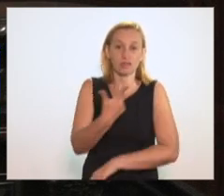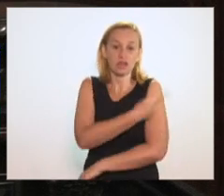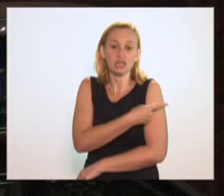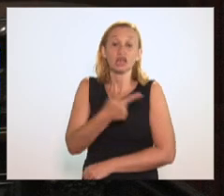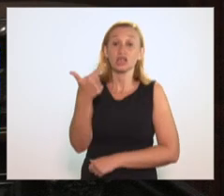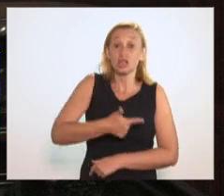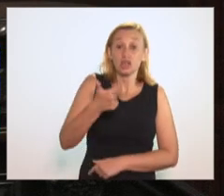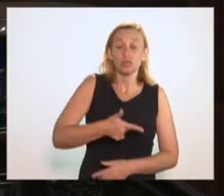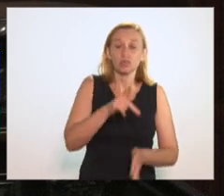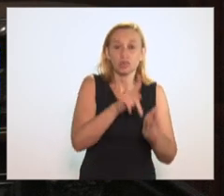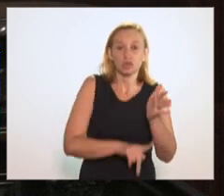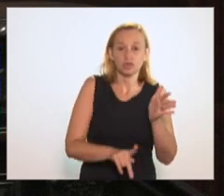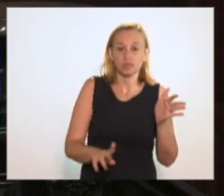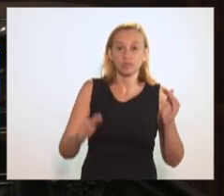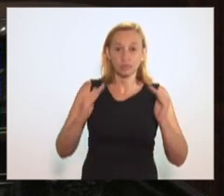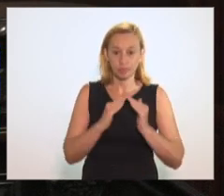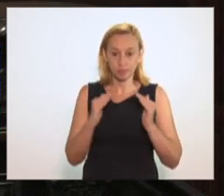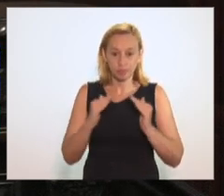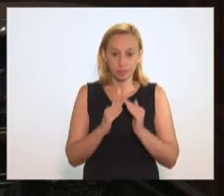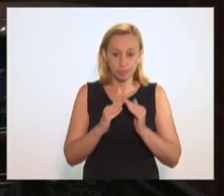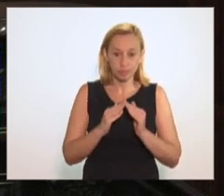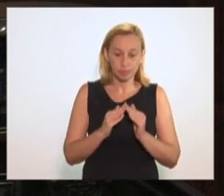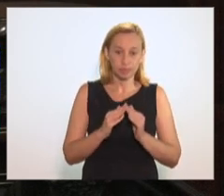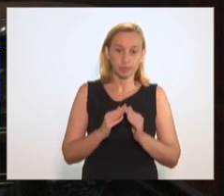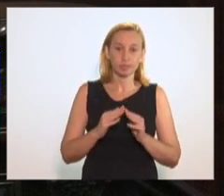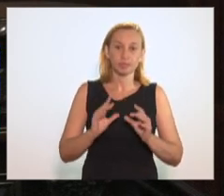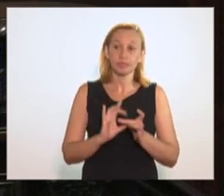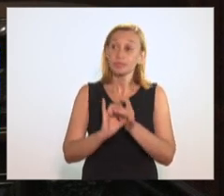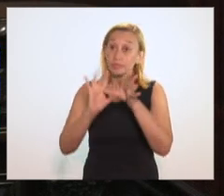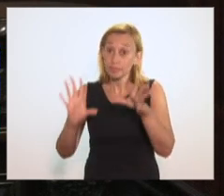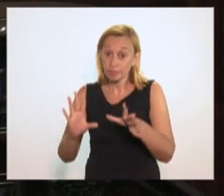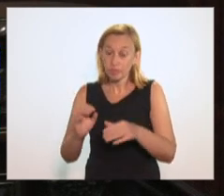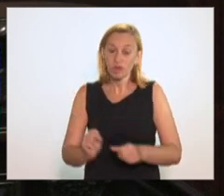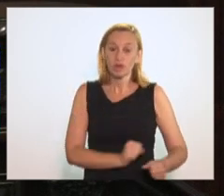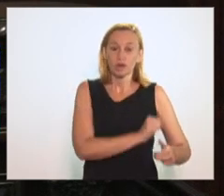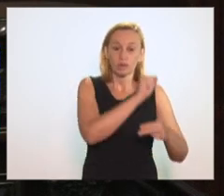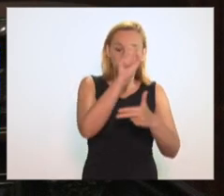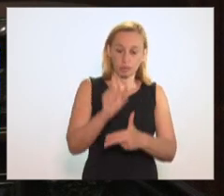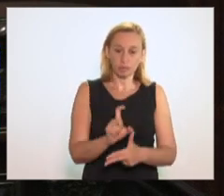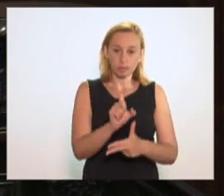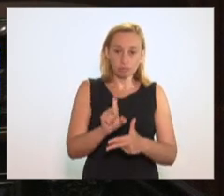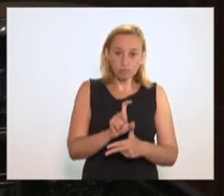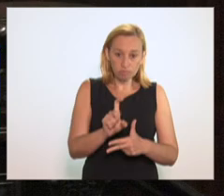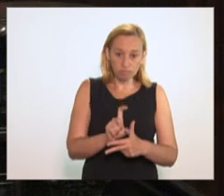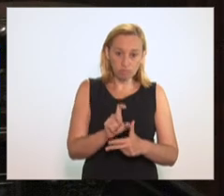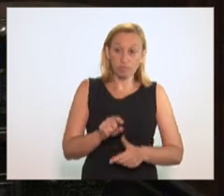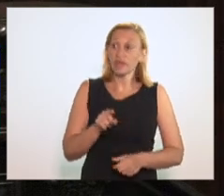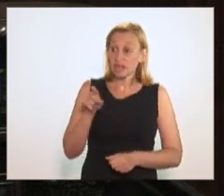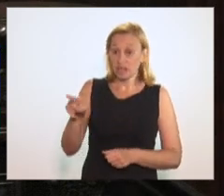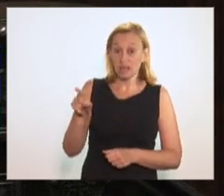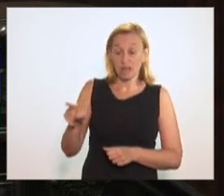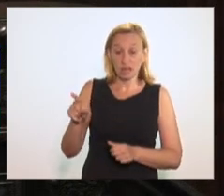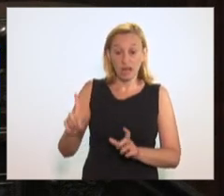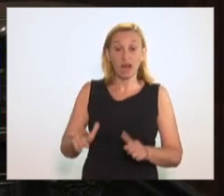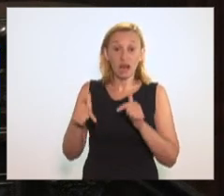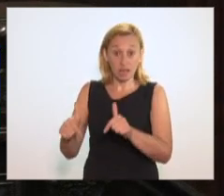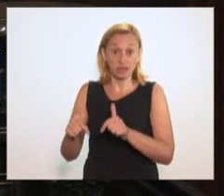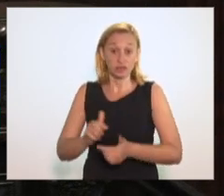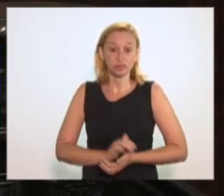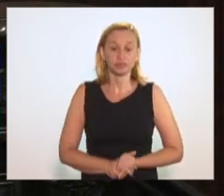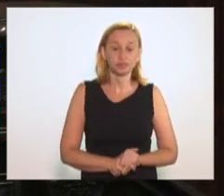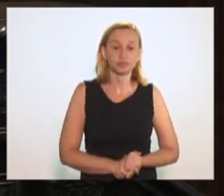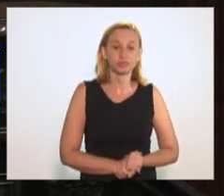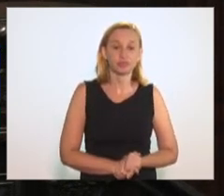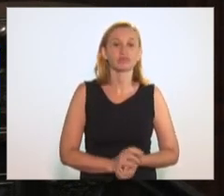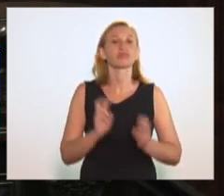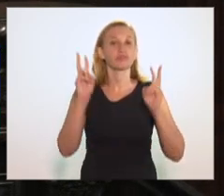segundo projeto nessa casa que dá mais ferramentas ao Poder Executivo para que ele faça consórcio, nesse